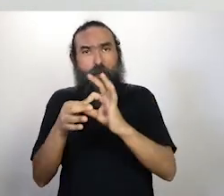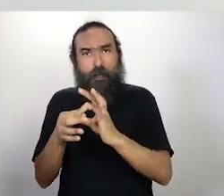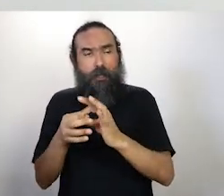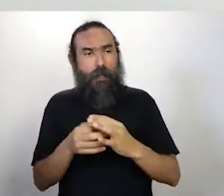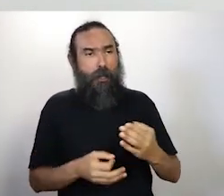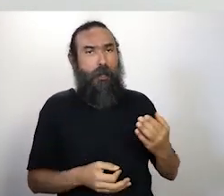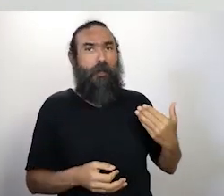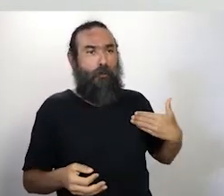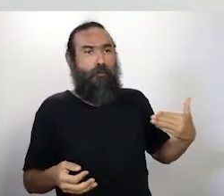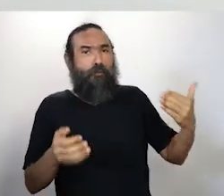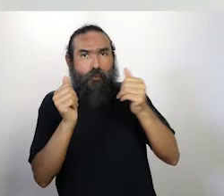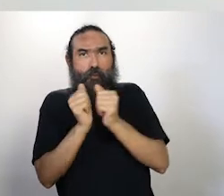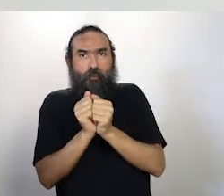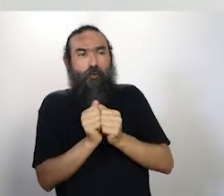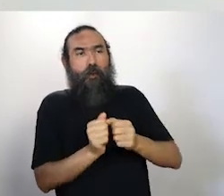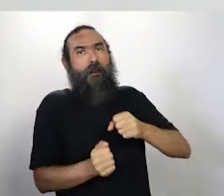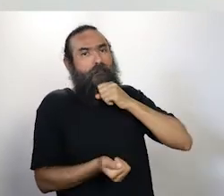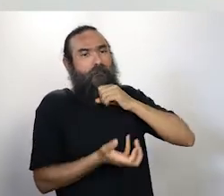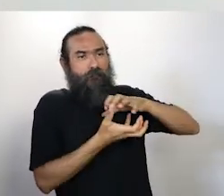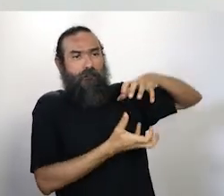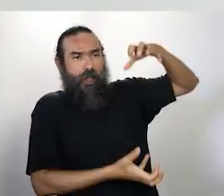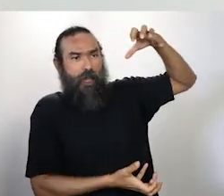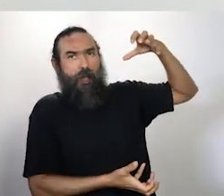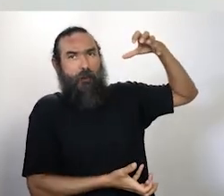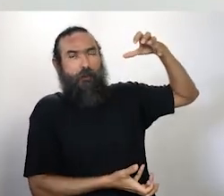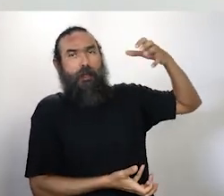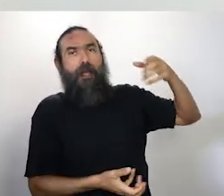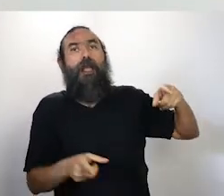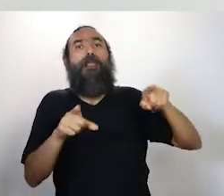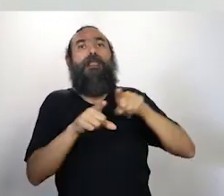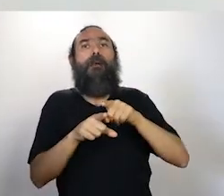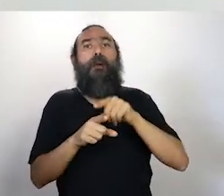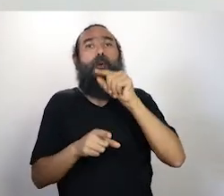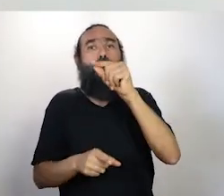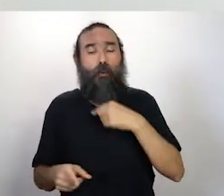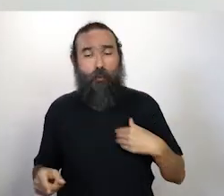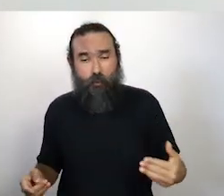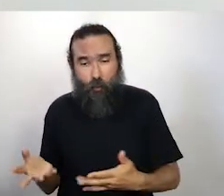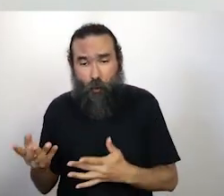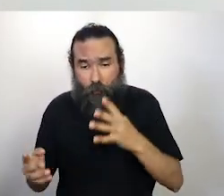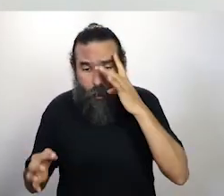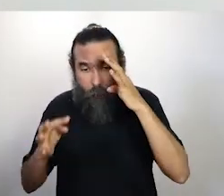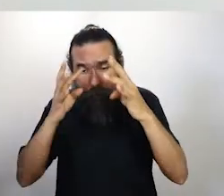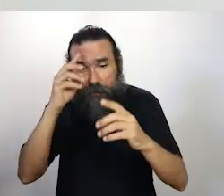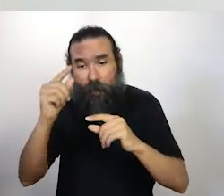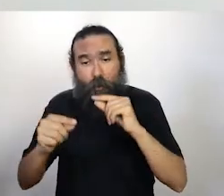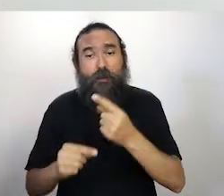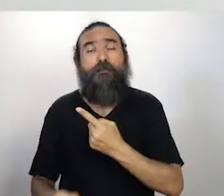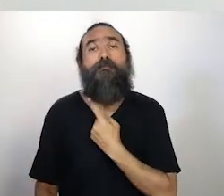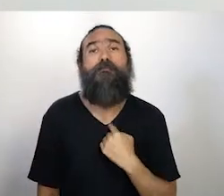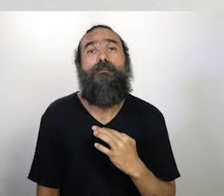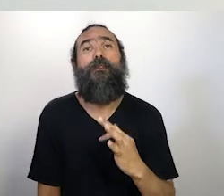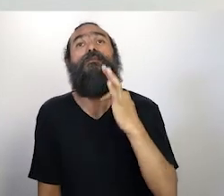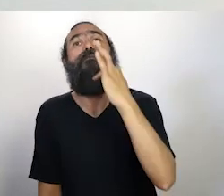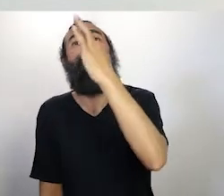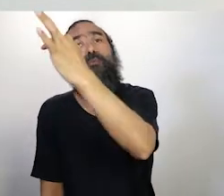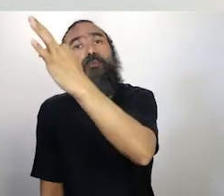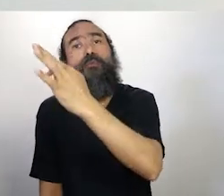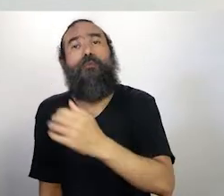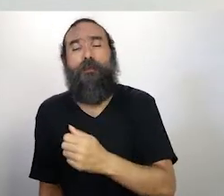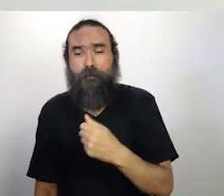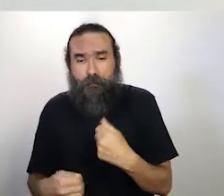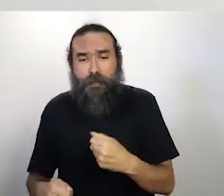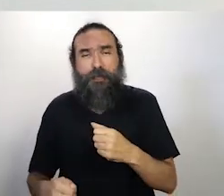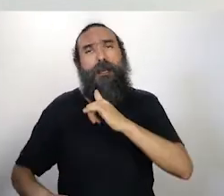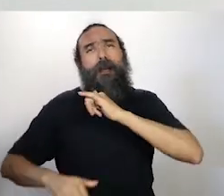com nossos velhos, mas também pensar, né, o que queremos. E só fazendo nossa voz ecoar